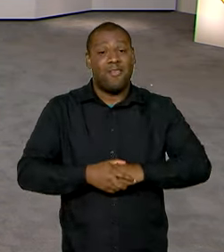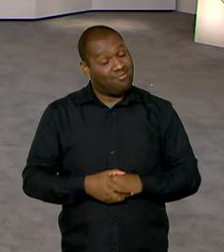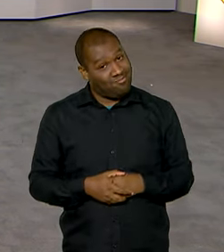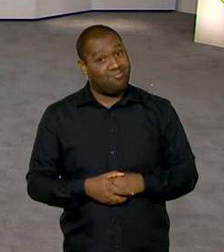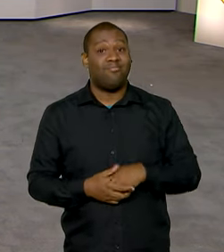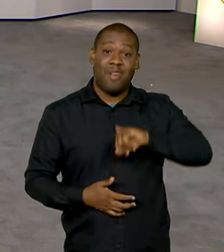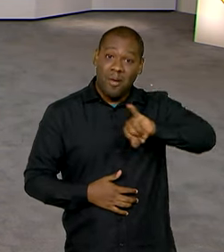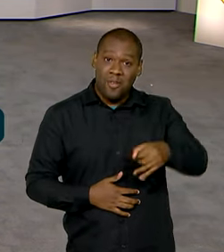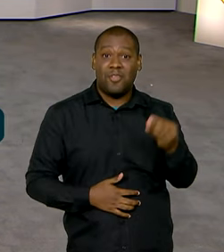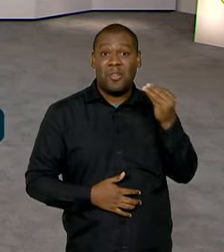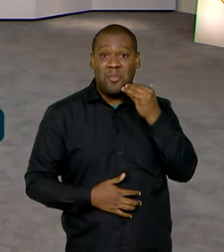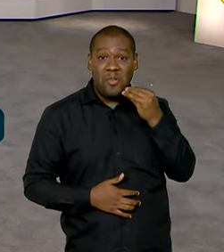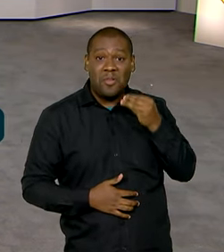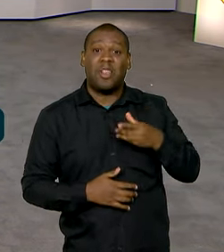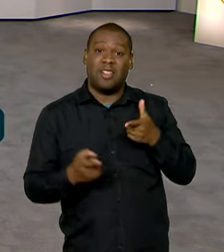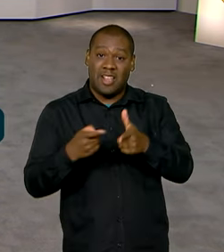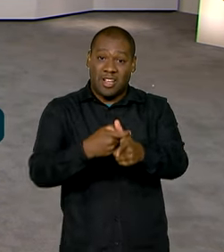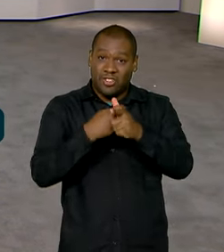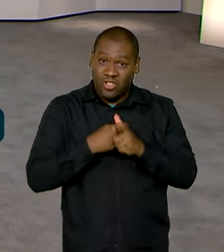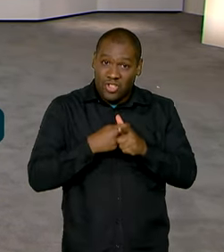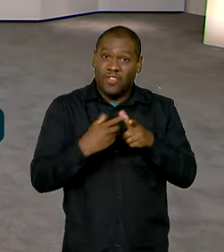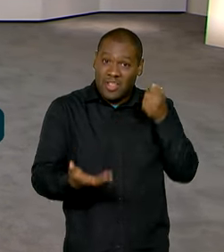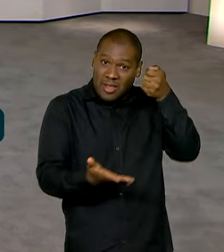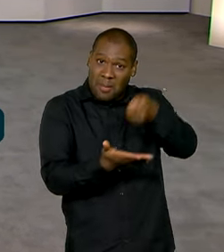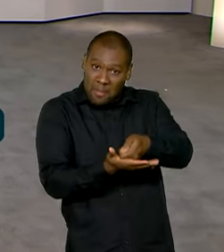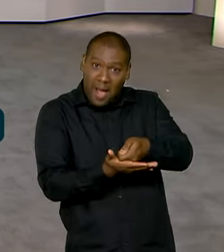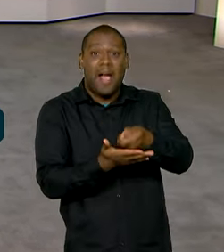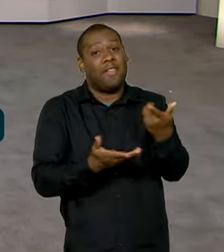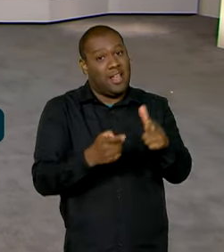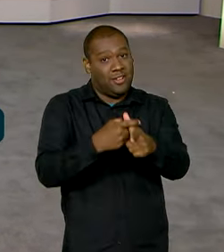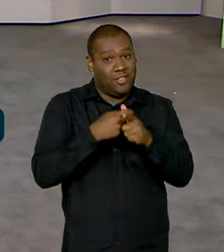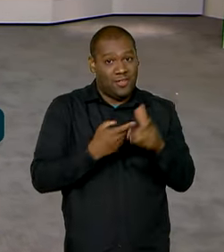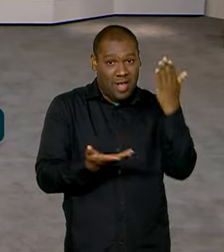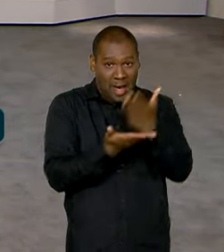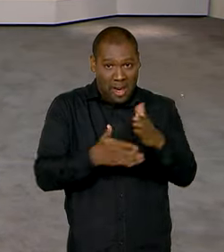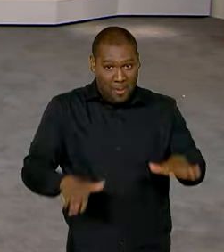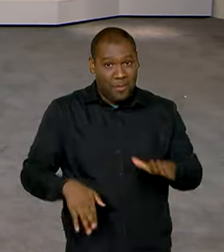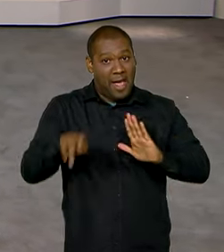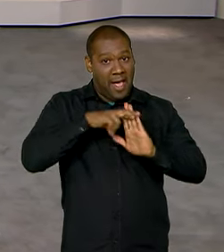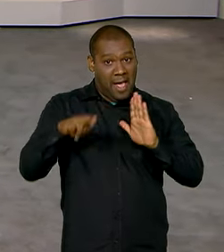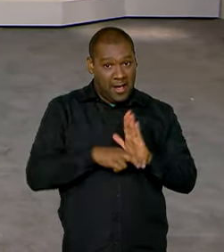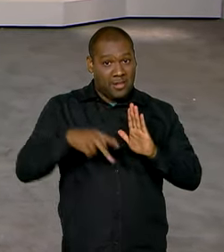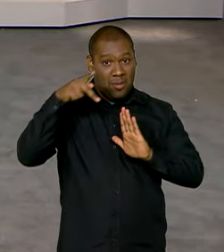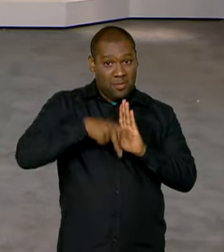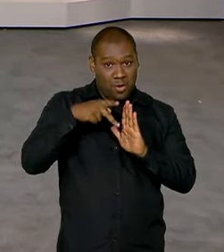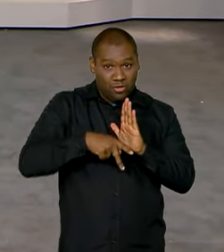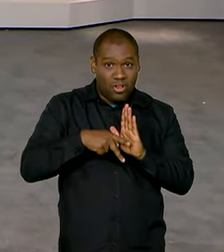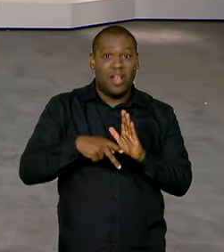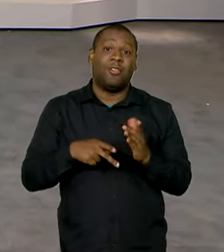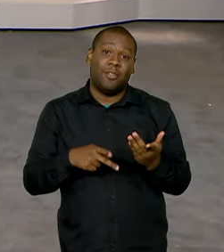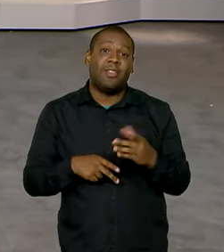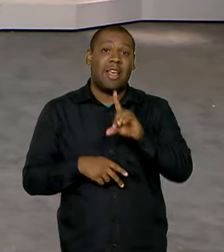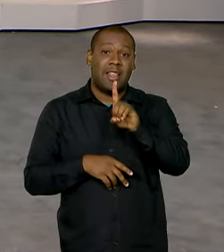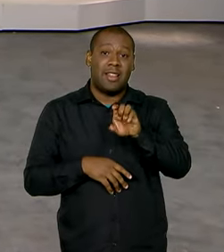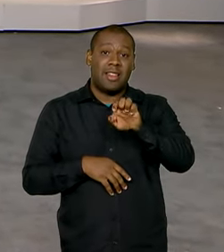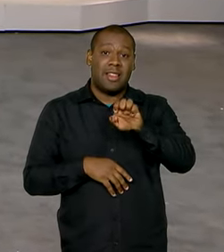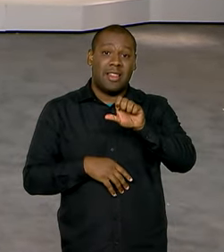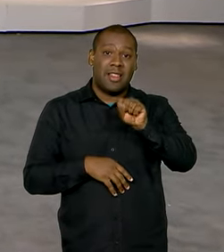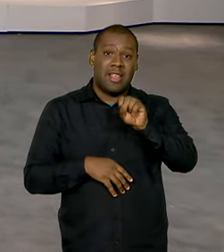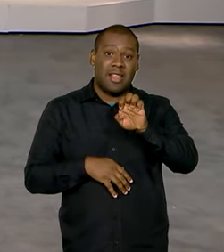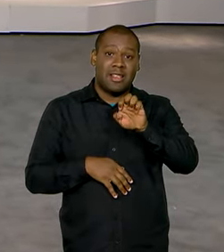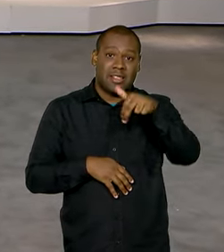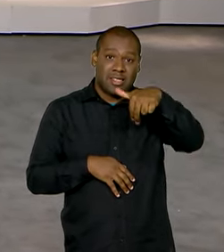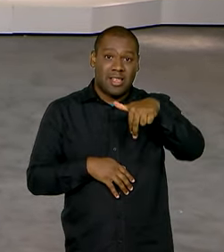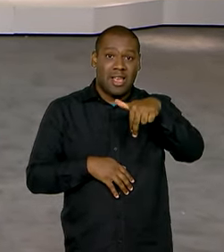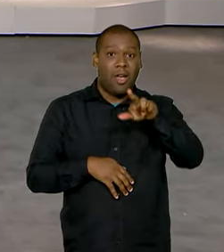para facilitar as renegociações de dívidas. As regras do programa Desenrola Brasil passam a valer no feirão da